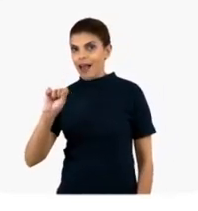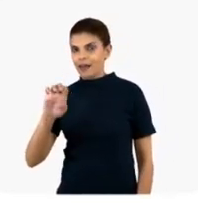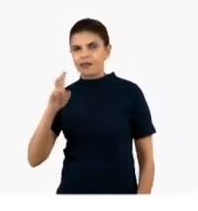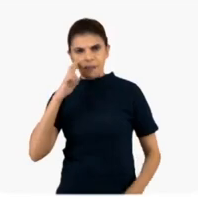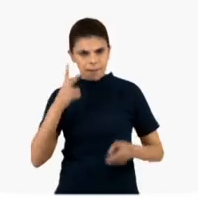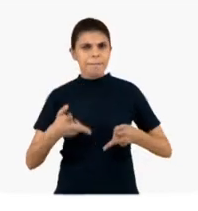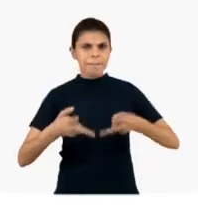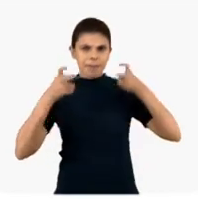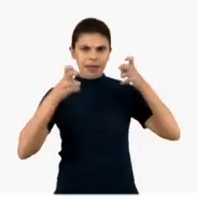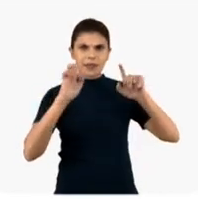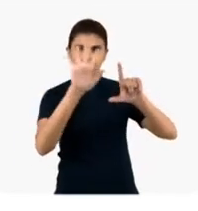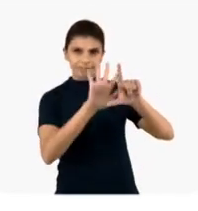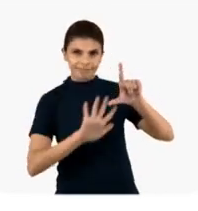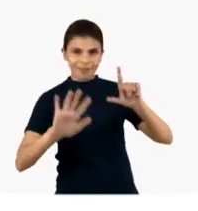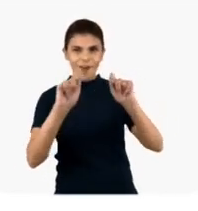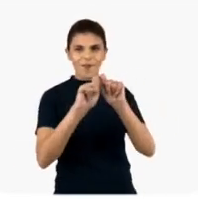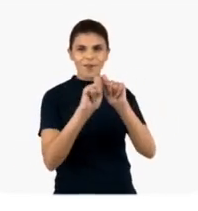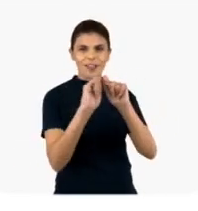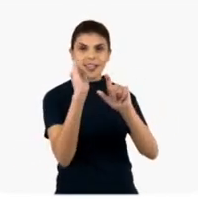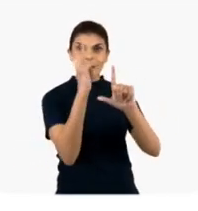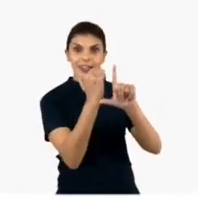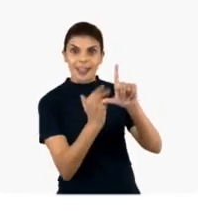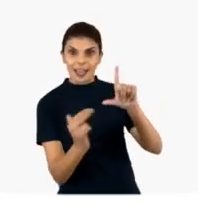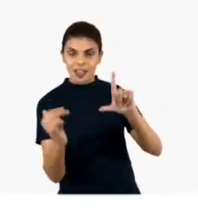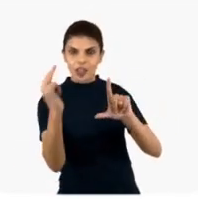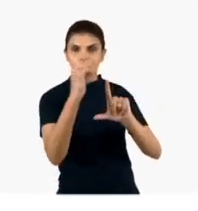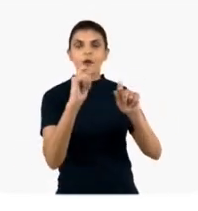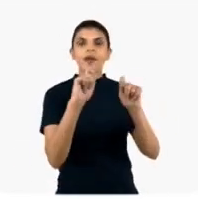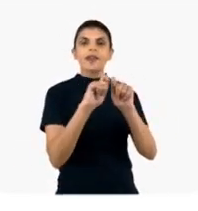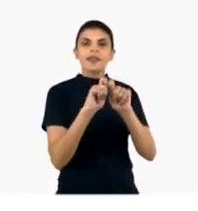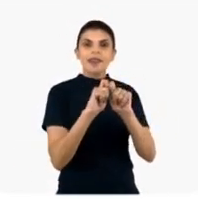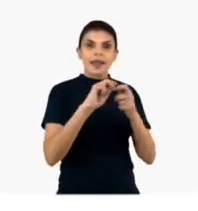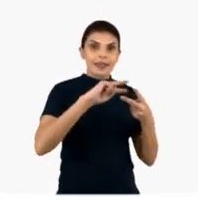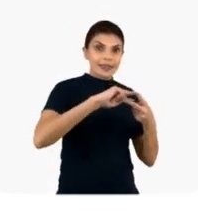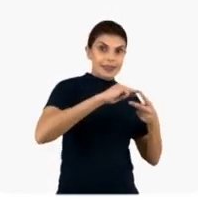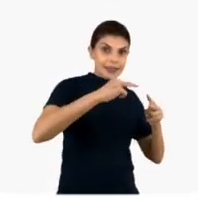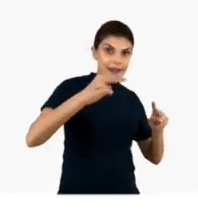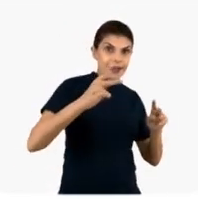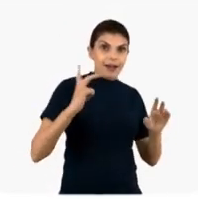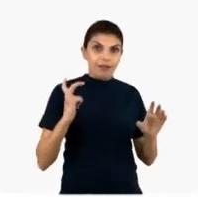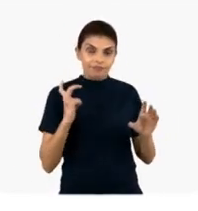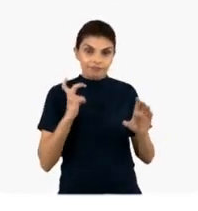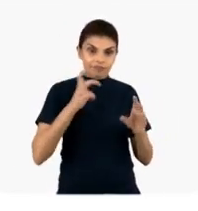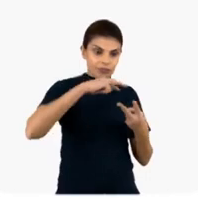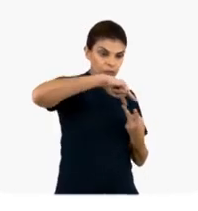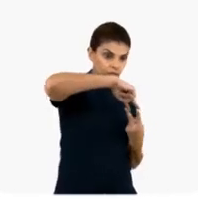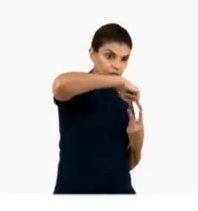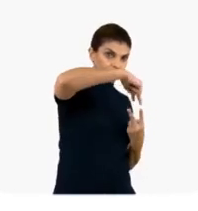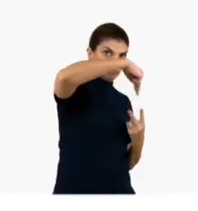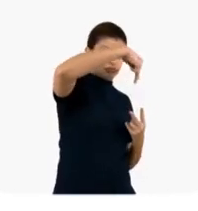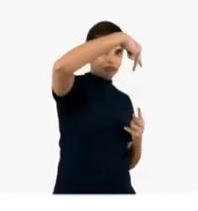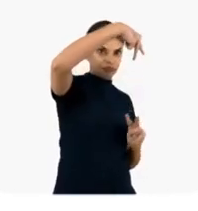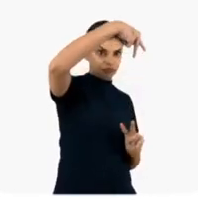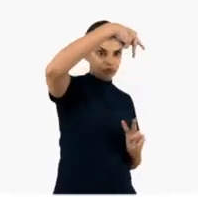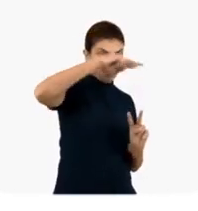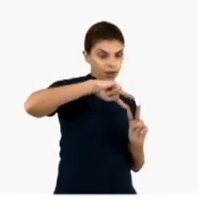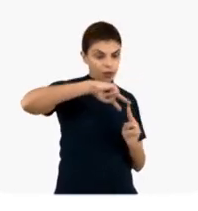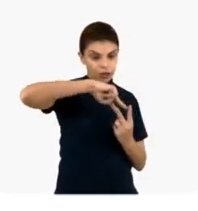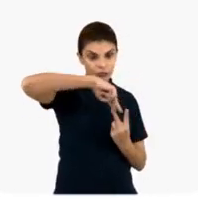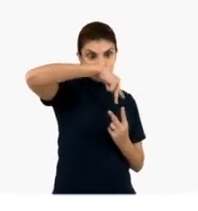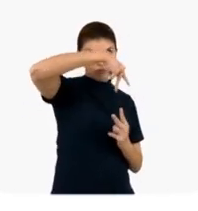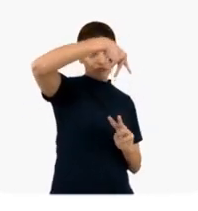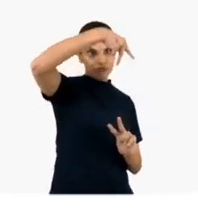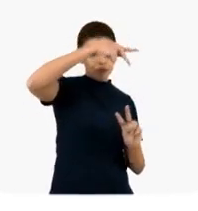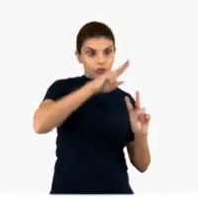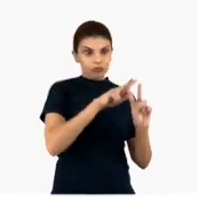podem perceber dentro deste diagrama que a gente abriu uma cadeia do DNA, inserimos um gene que vai uma informação